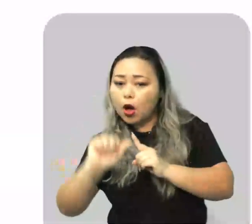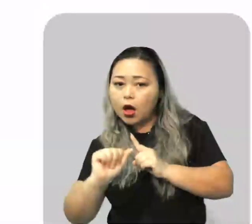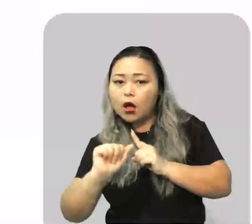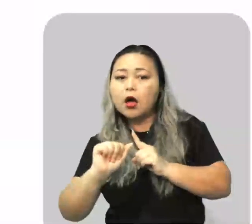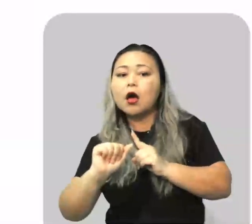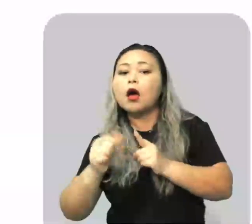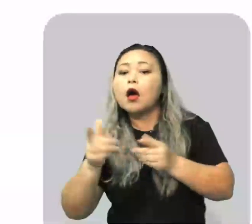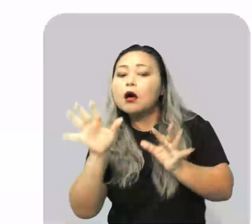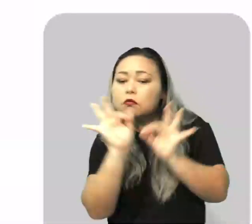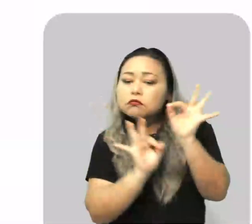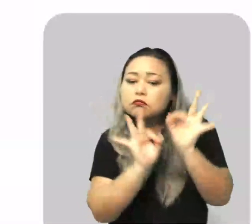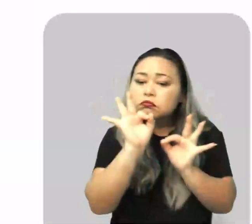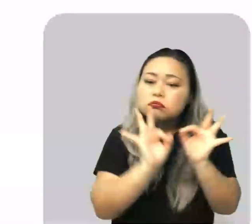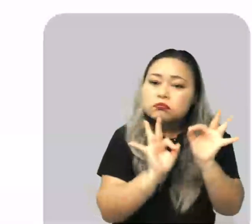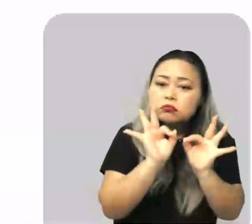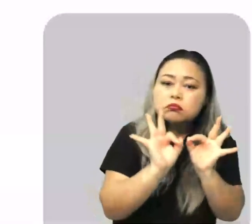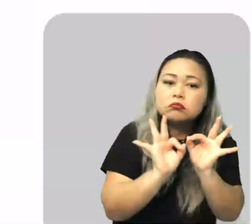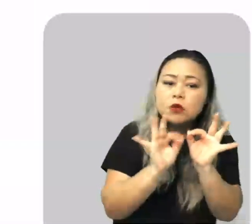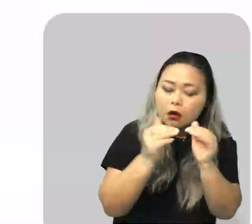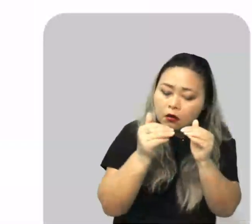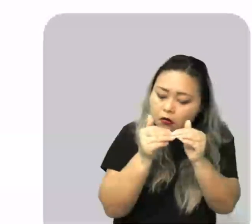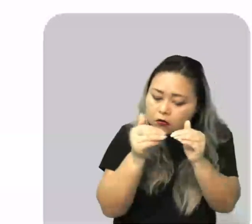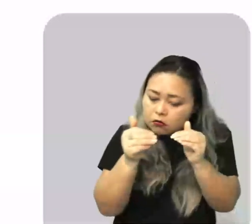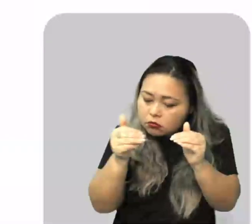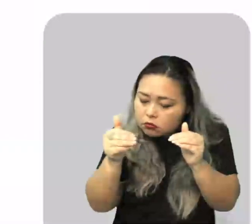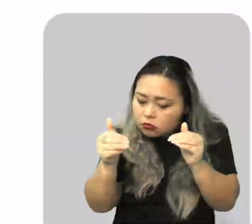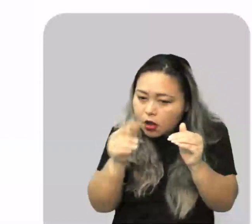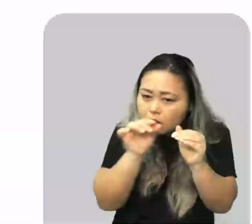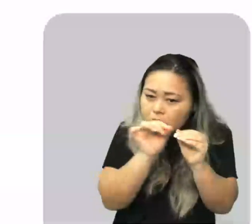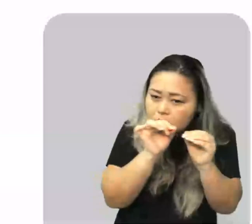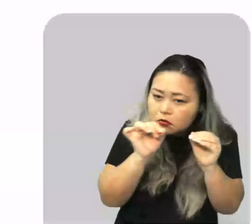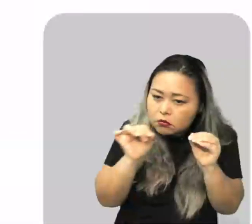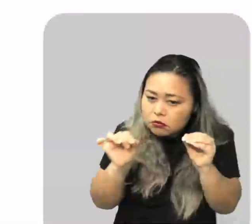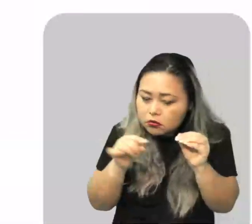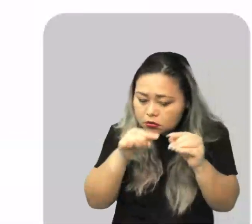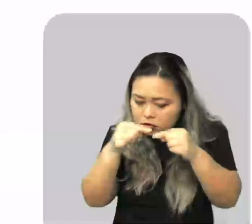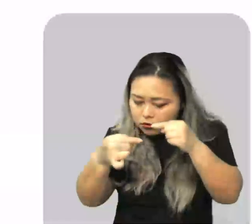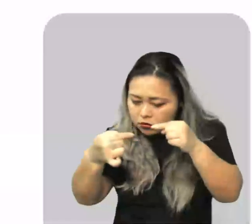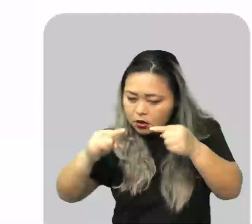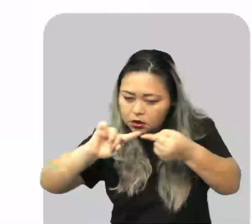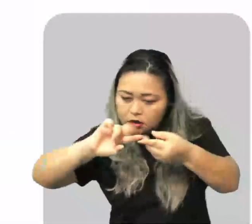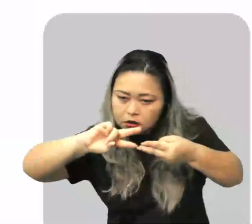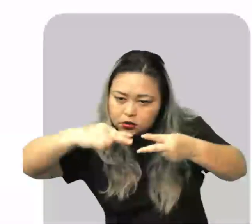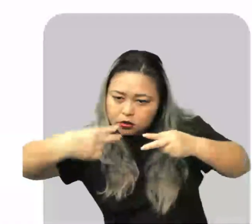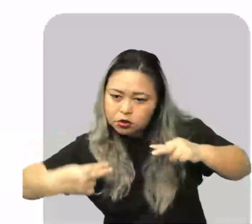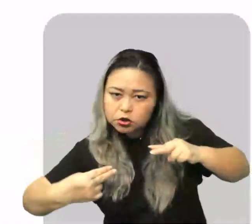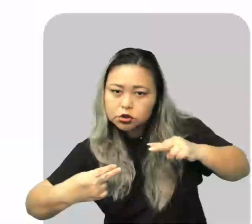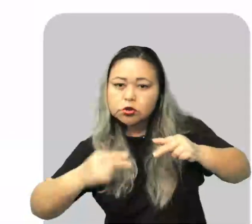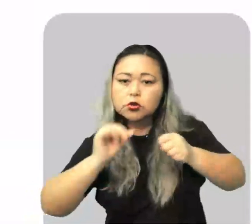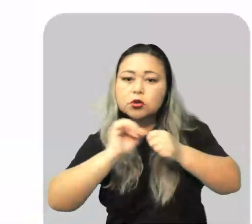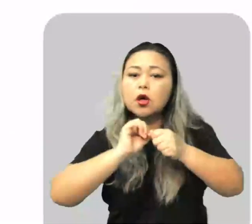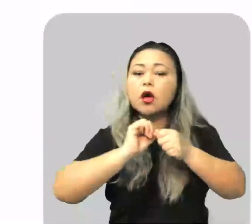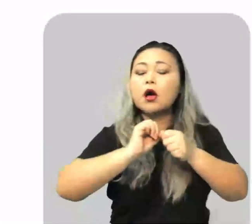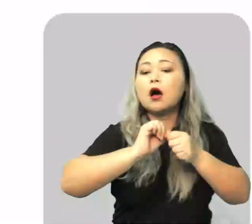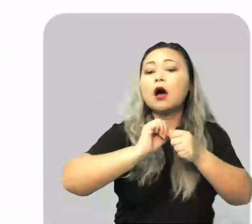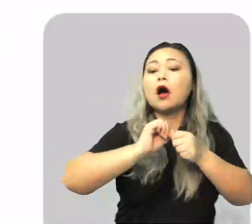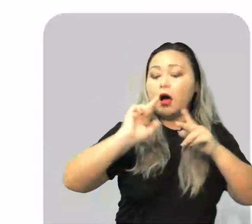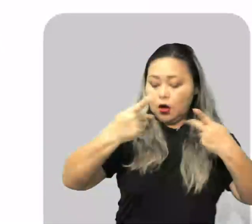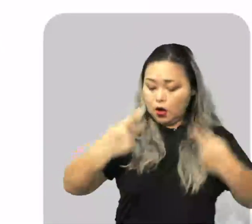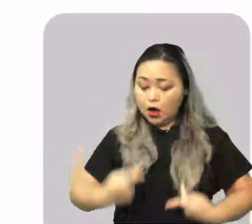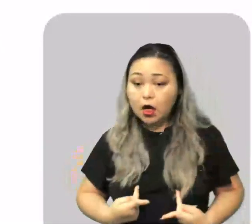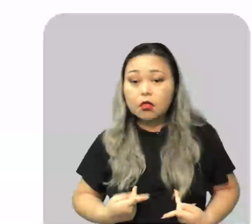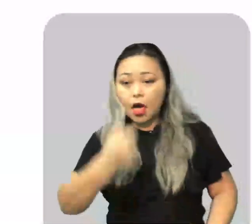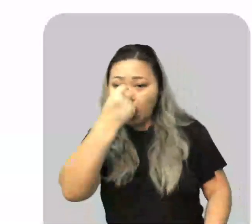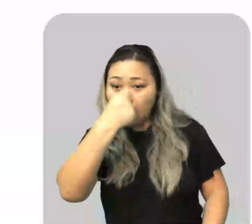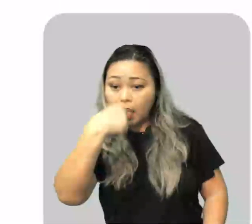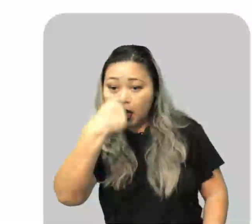É o resultado da combinação de segmentos, ou seja, trechos genéticos do vírus humano da